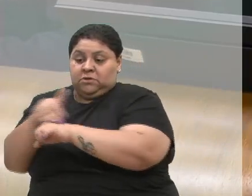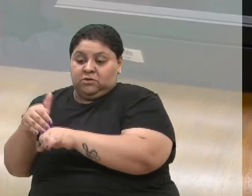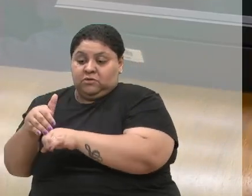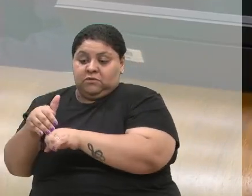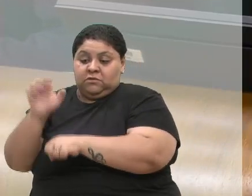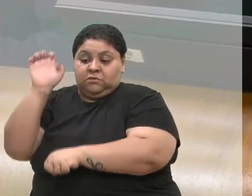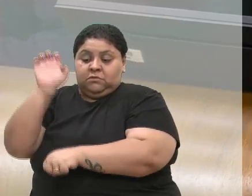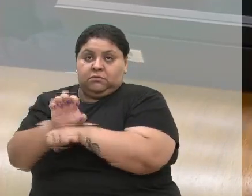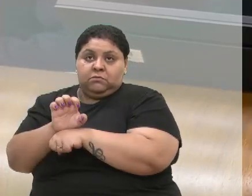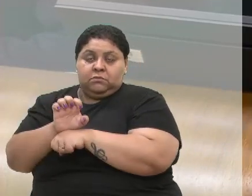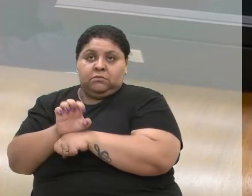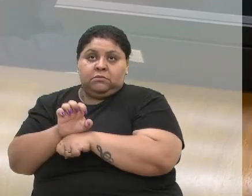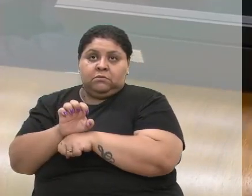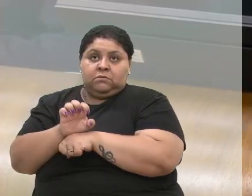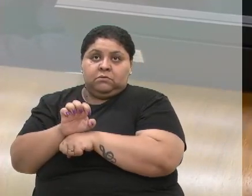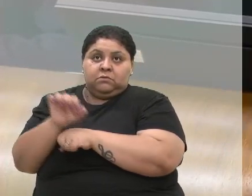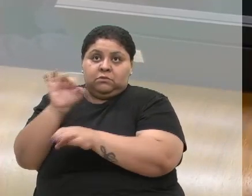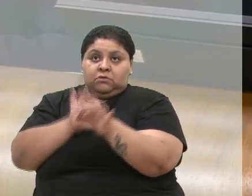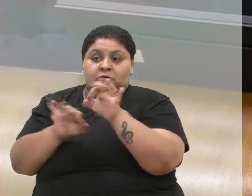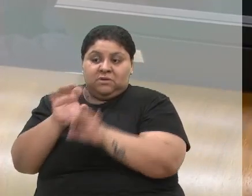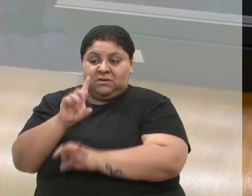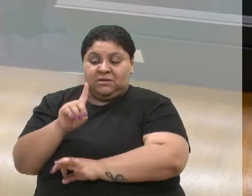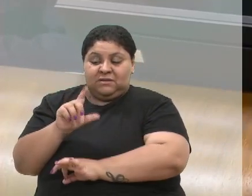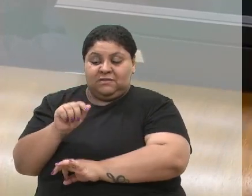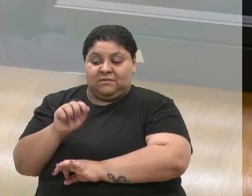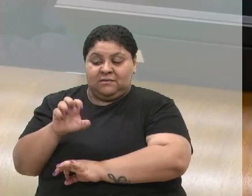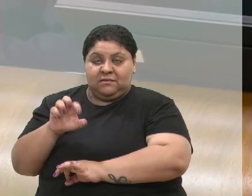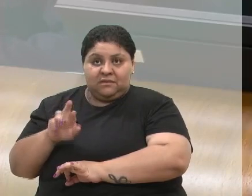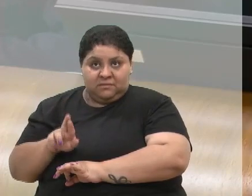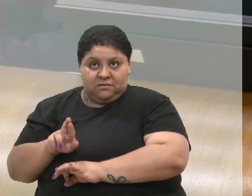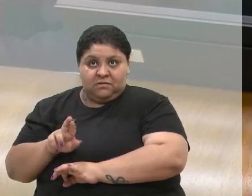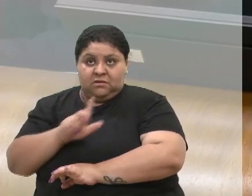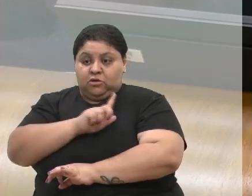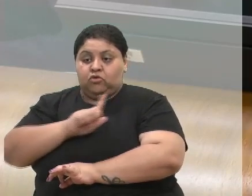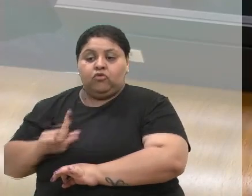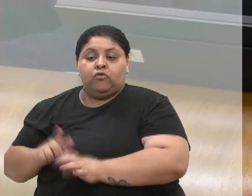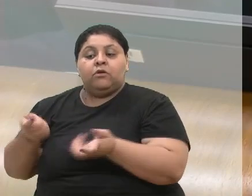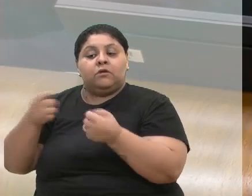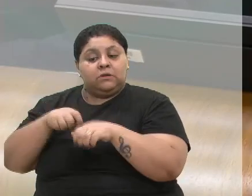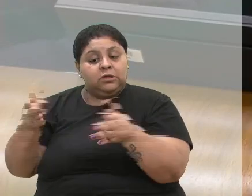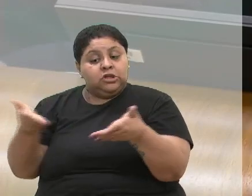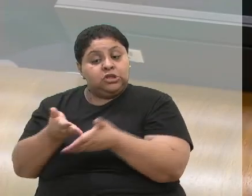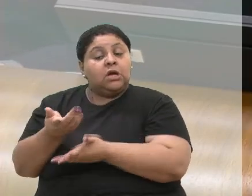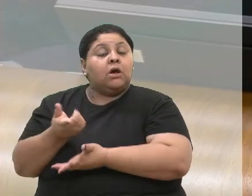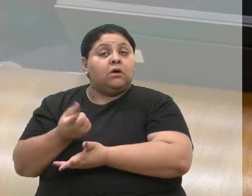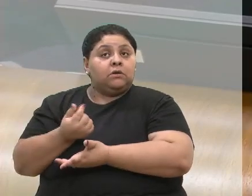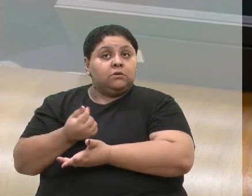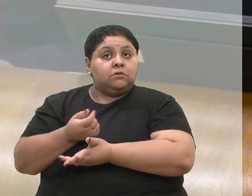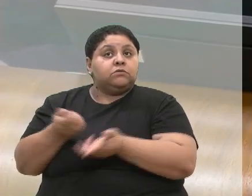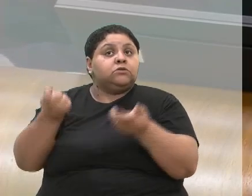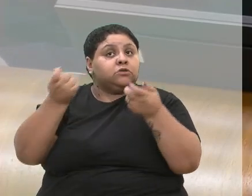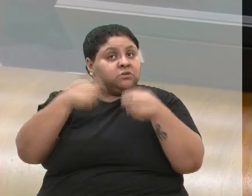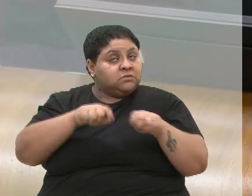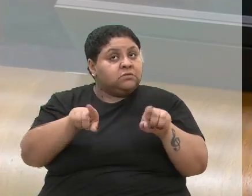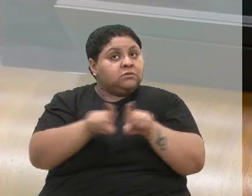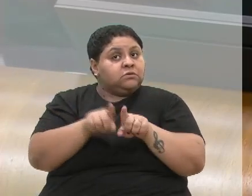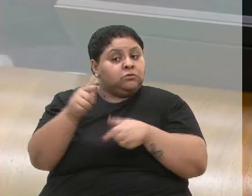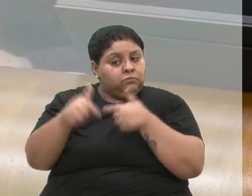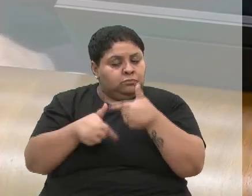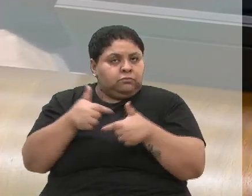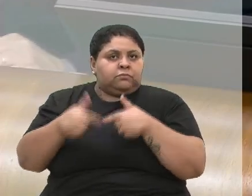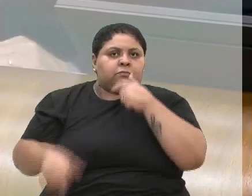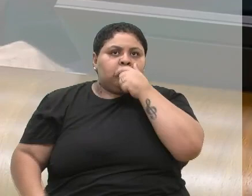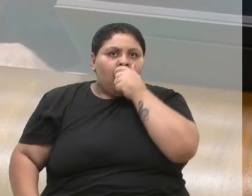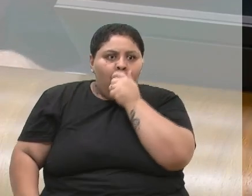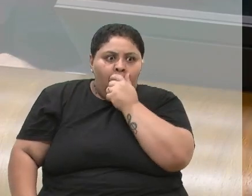estadual coordenada pelo DAER. Então, o governo do estado garantiu já esses recursos e garantiu já essa execução. Então, o